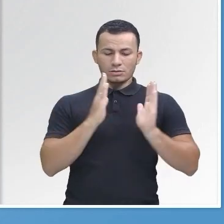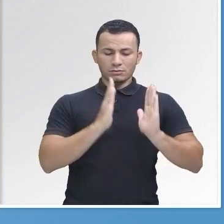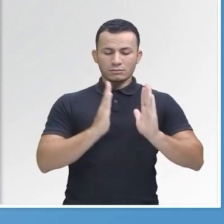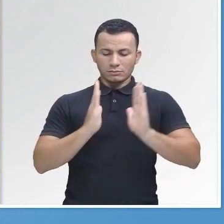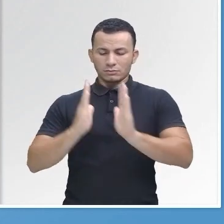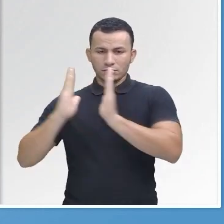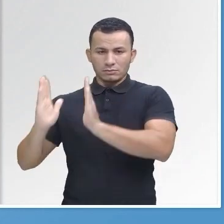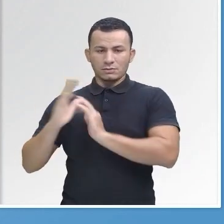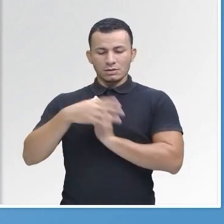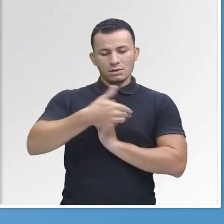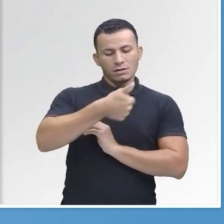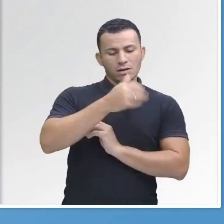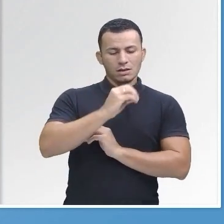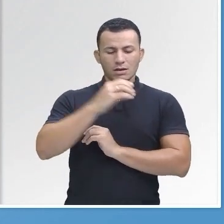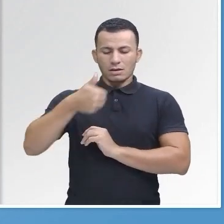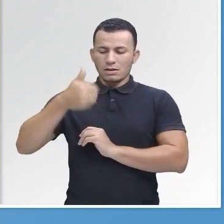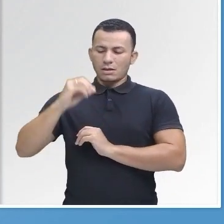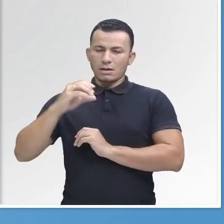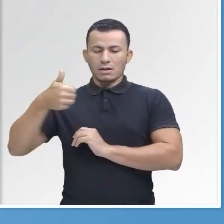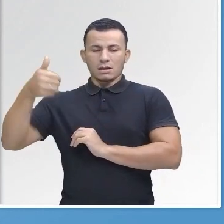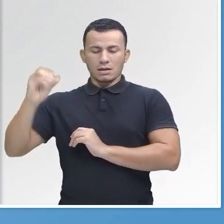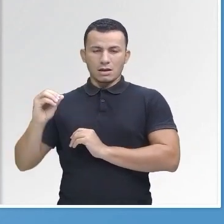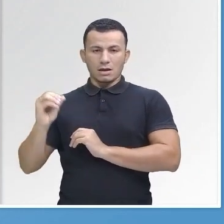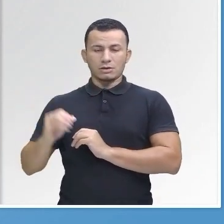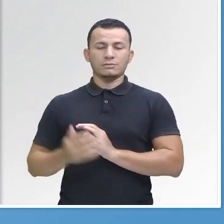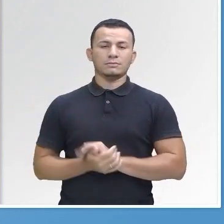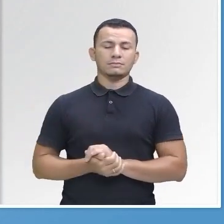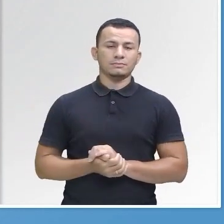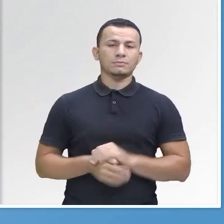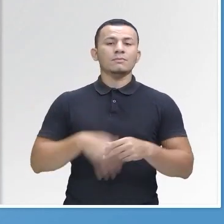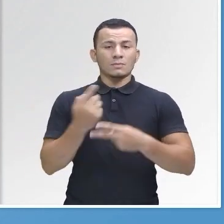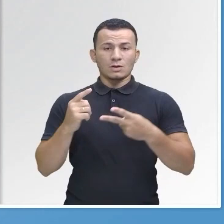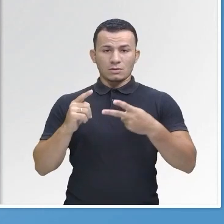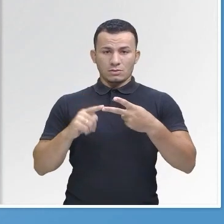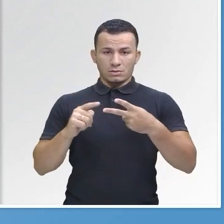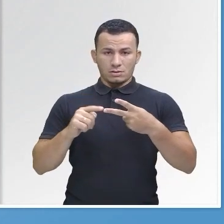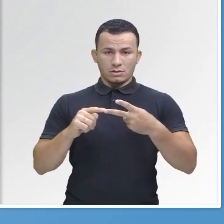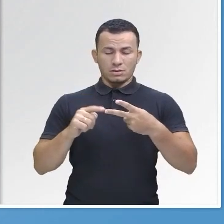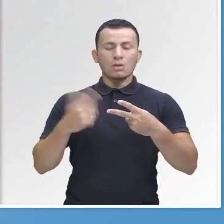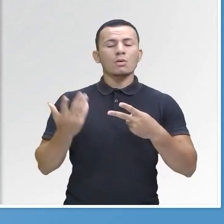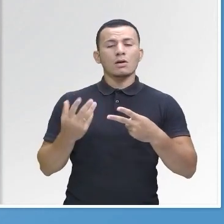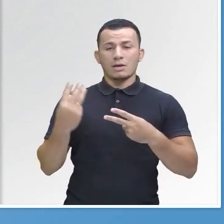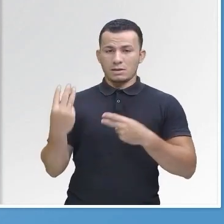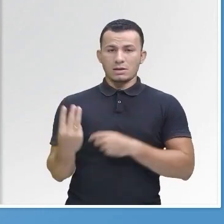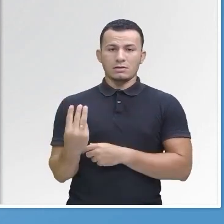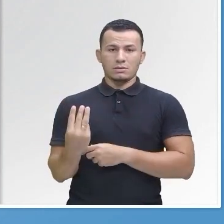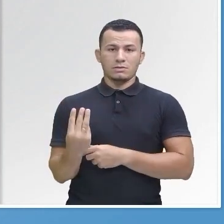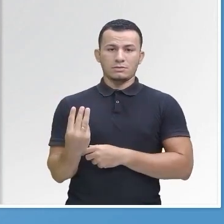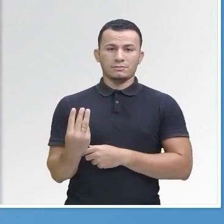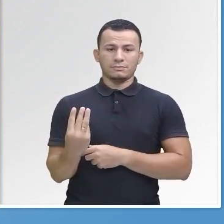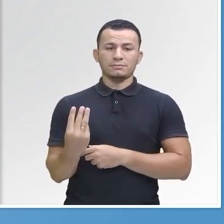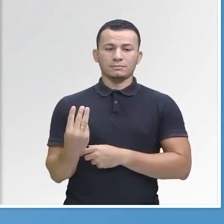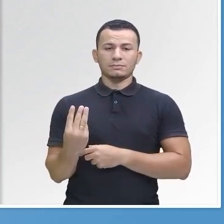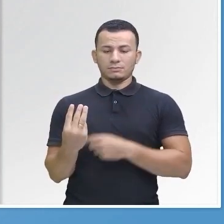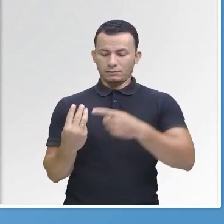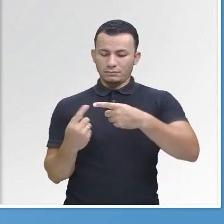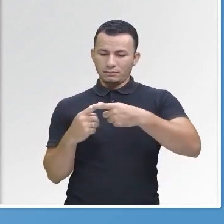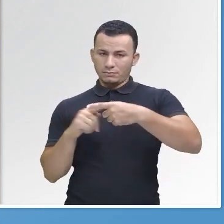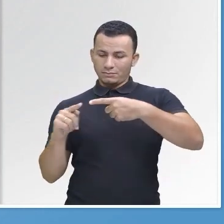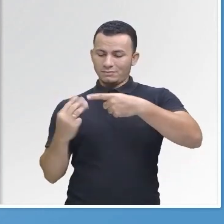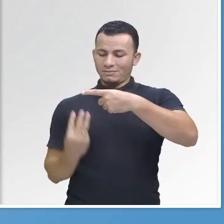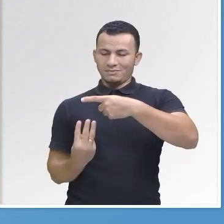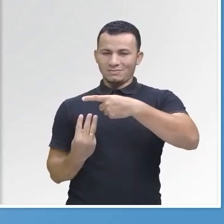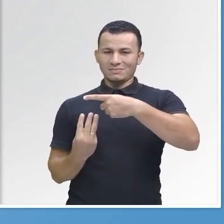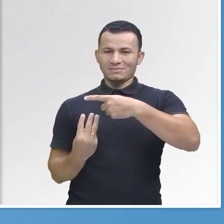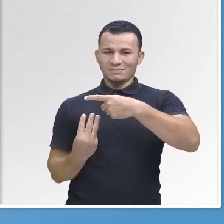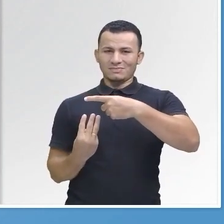seja, o nosso denominador aí é quanto? É 3. O denominador é 3, porque eu